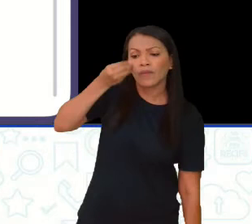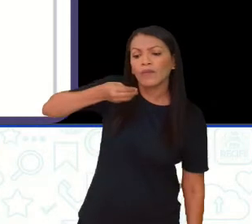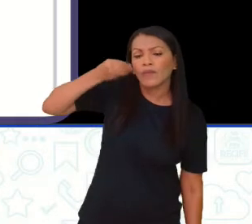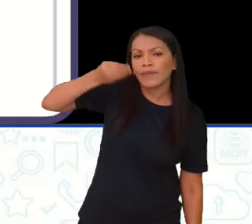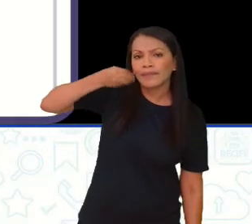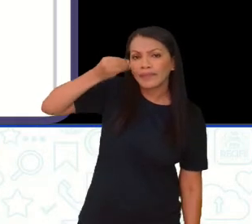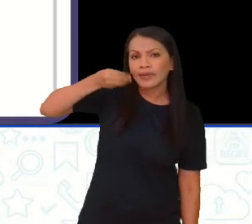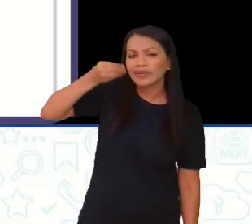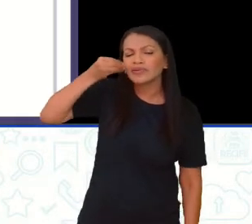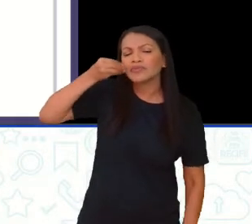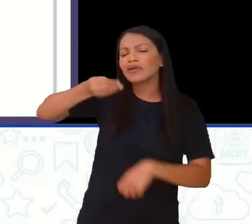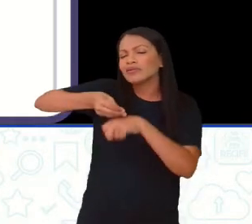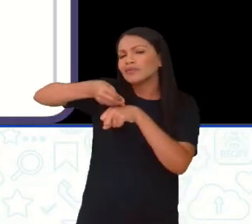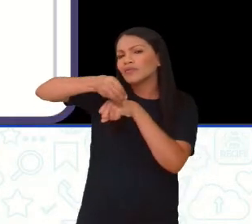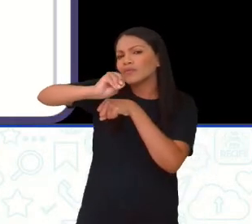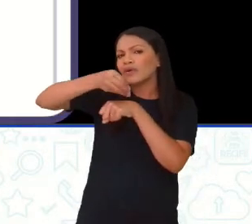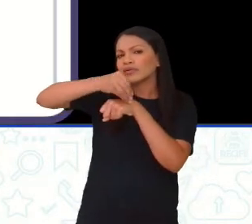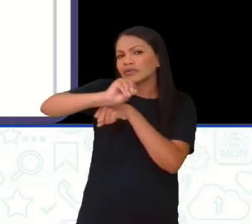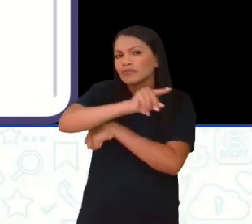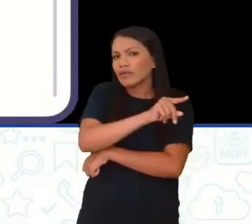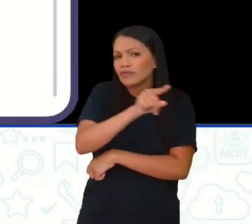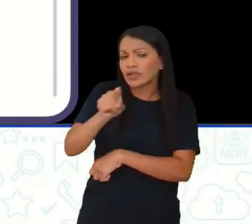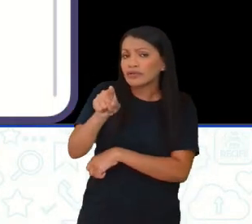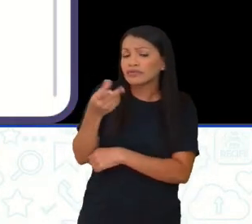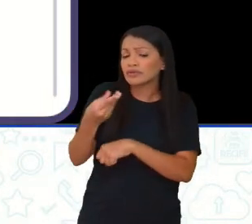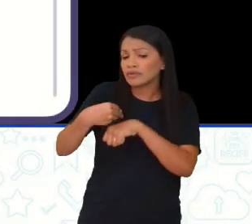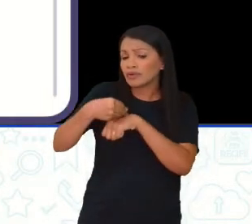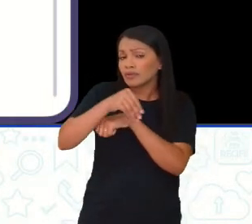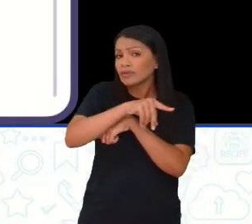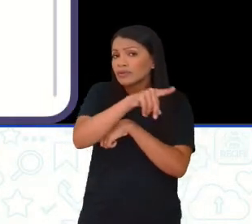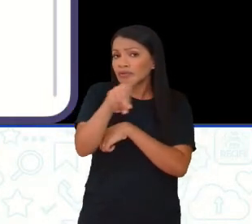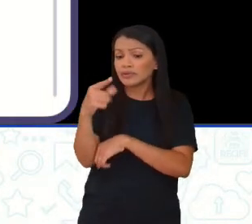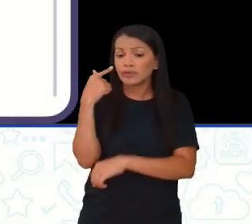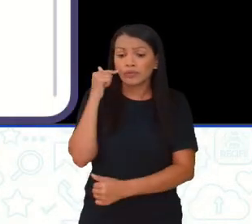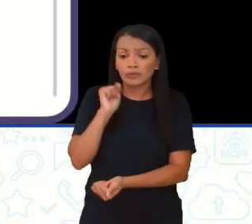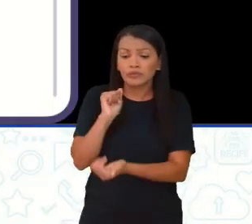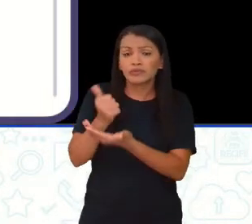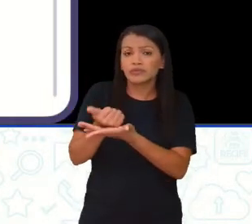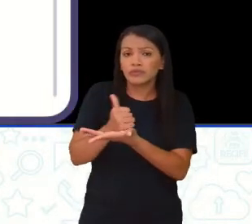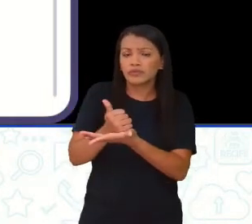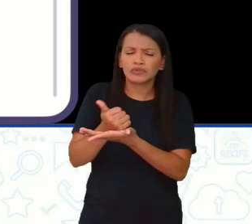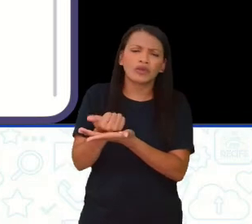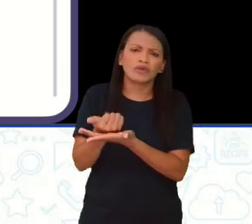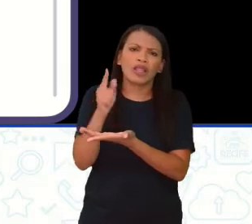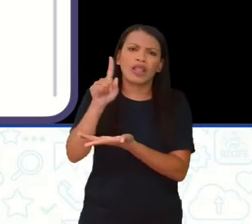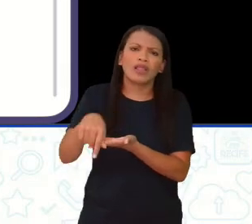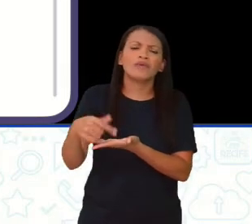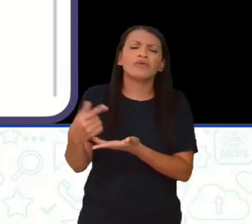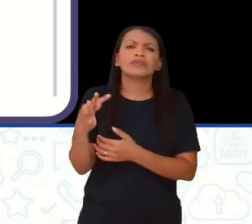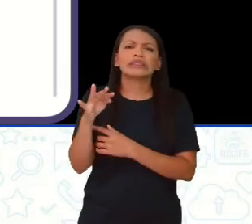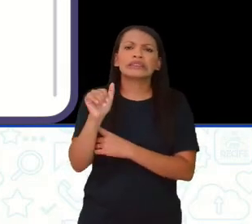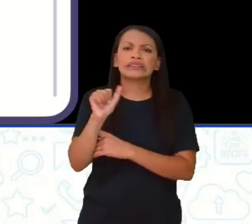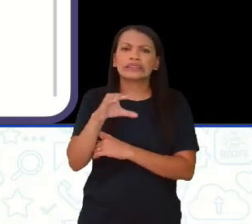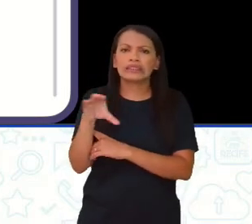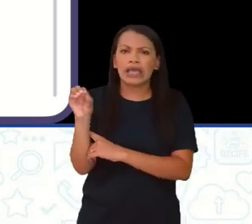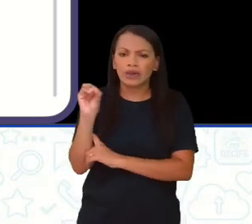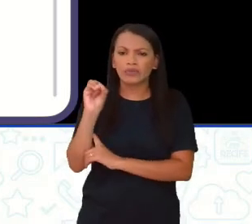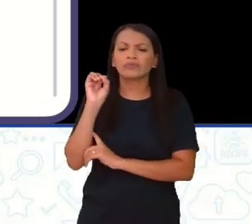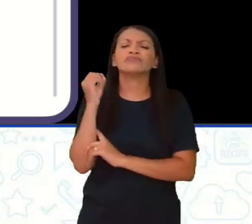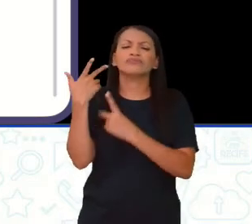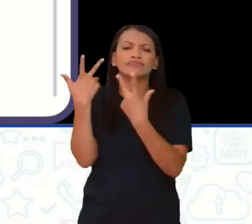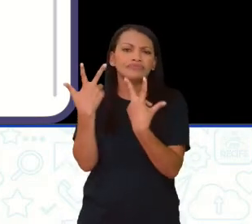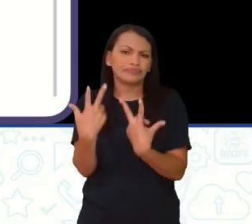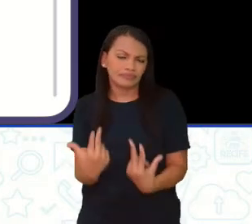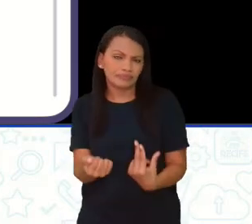né? Uma dica aí para vocês de um jogo que é o jogo do taco, que se assemelha